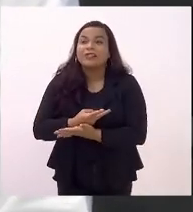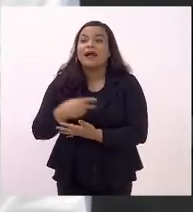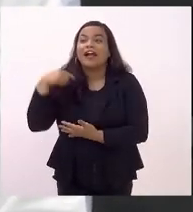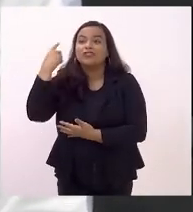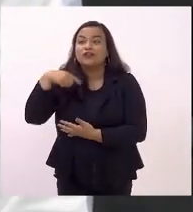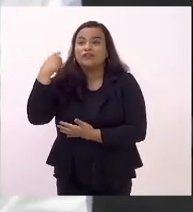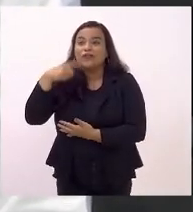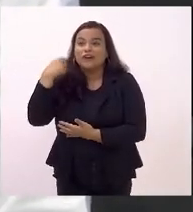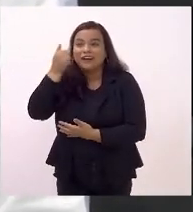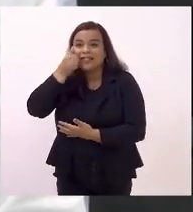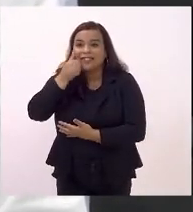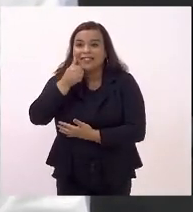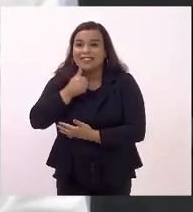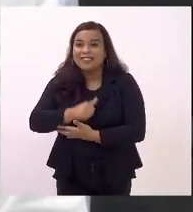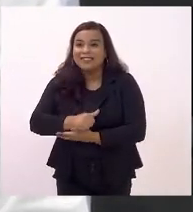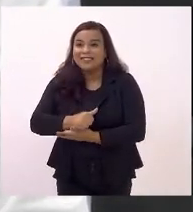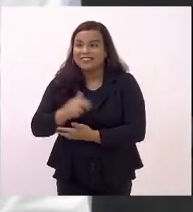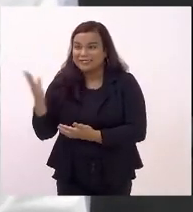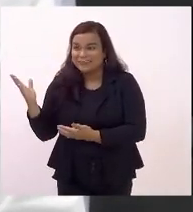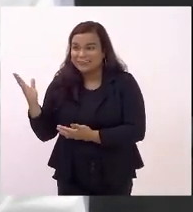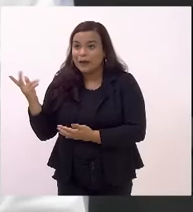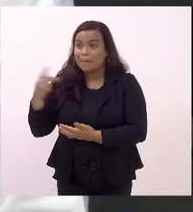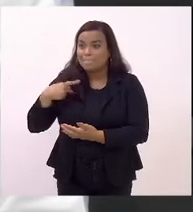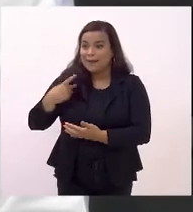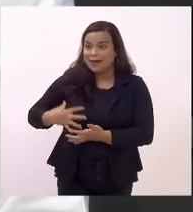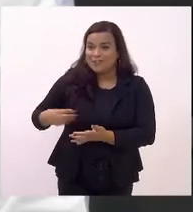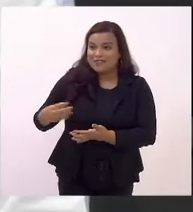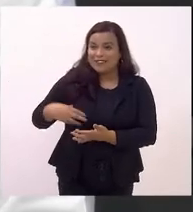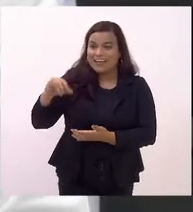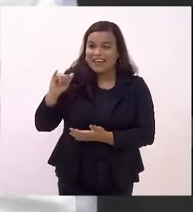advogada do caso da minha filha Yamin,